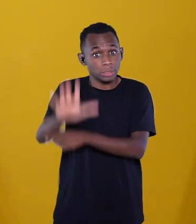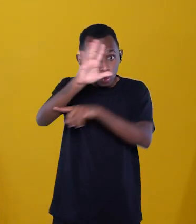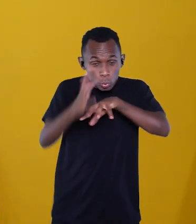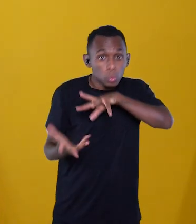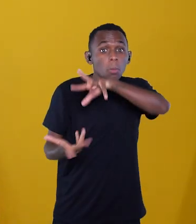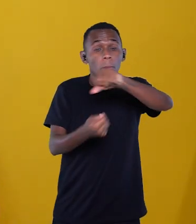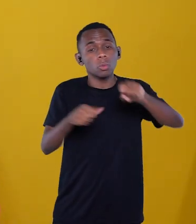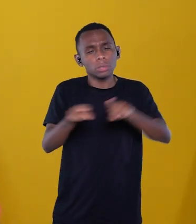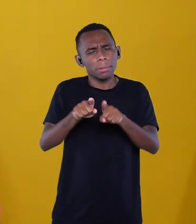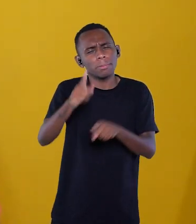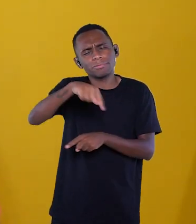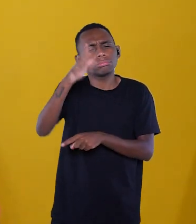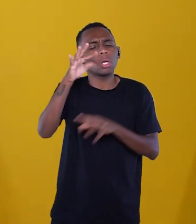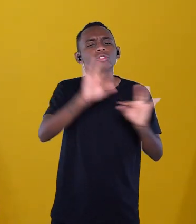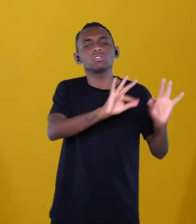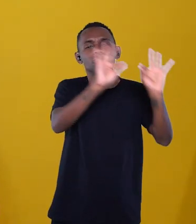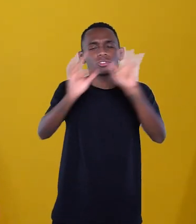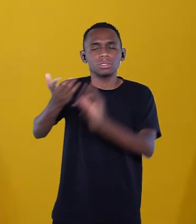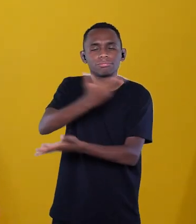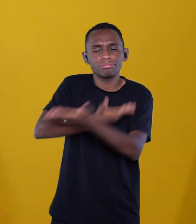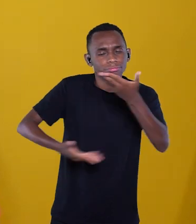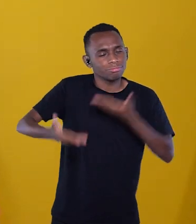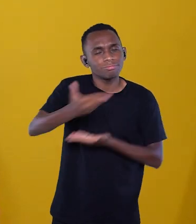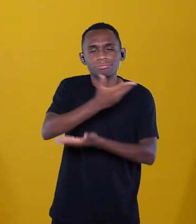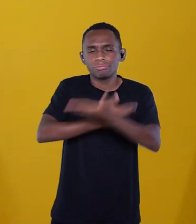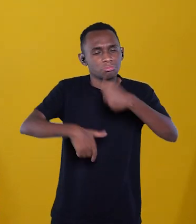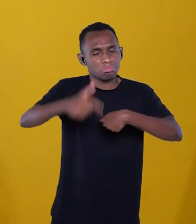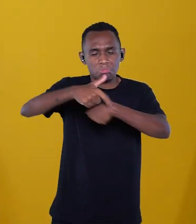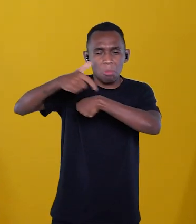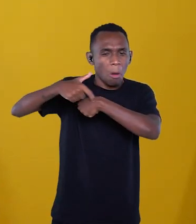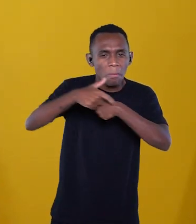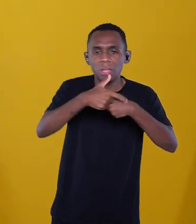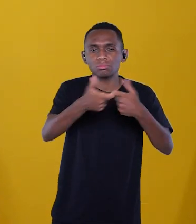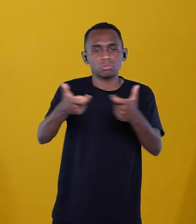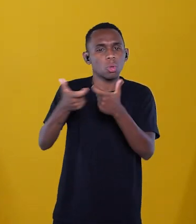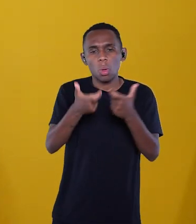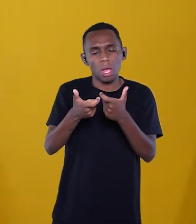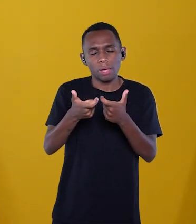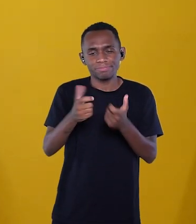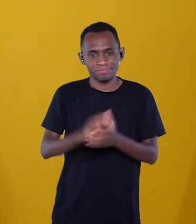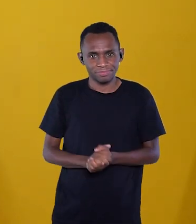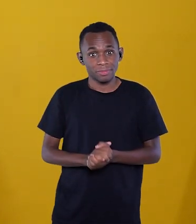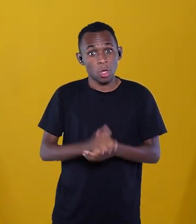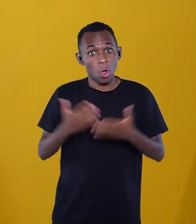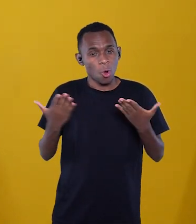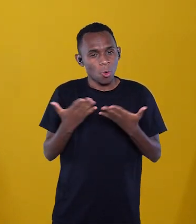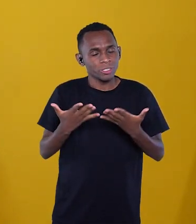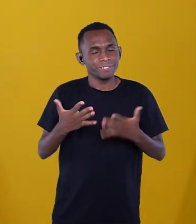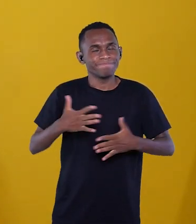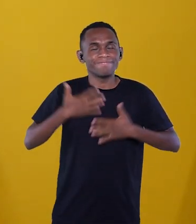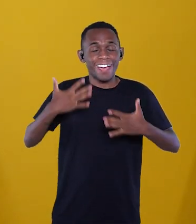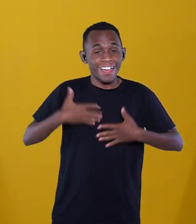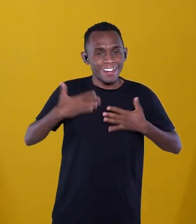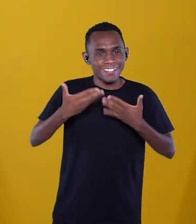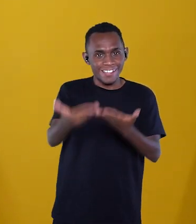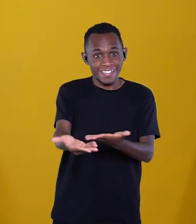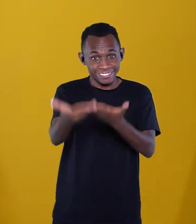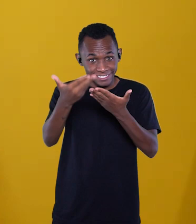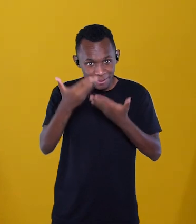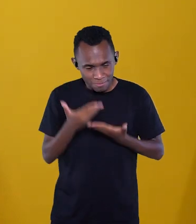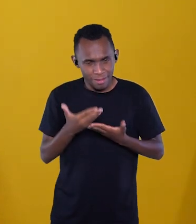assistir e compartilhar com quem você quiser a qualquer momento. E hoje a gente tem a alegria de